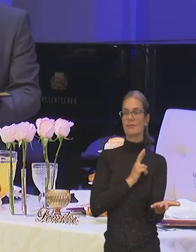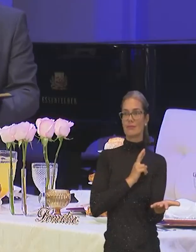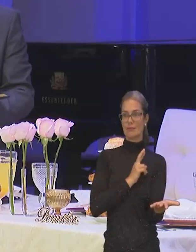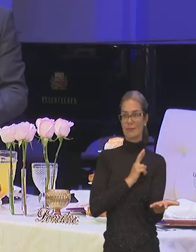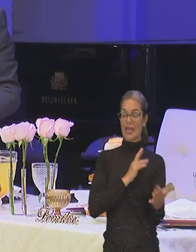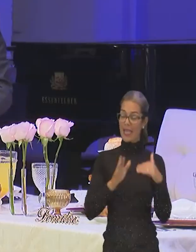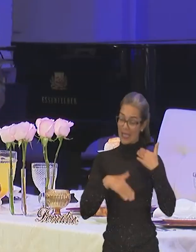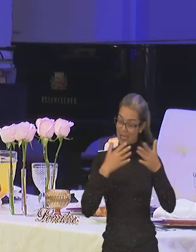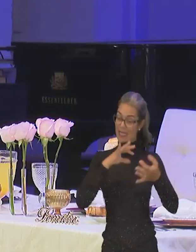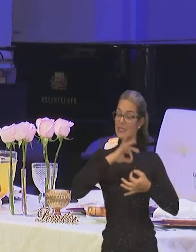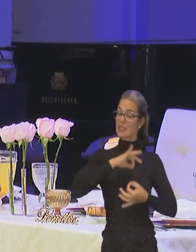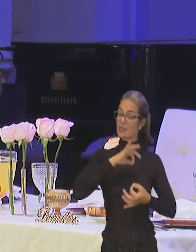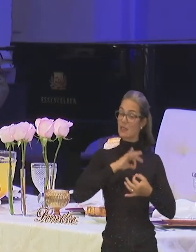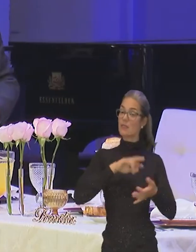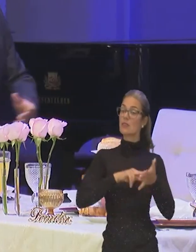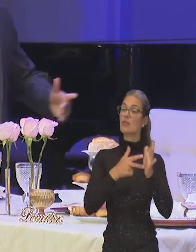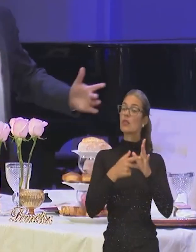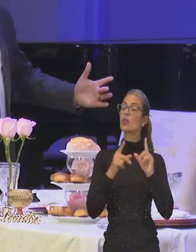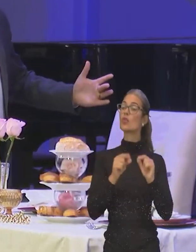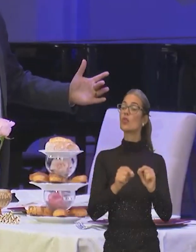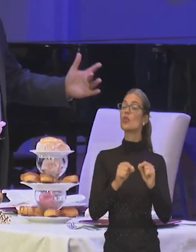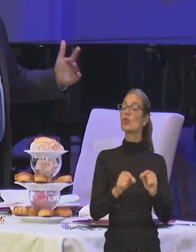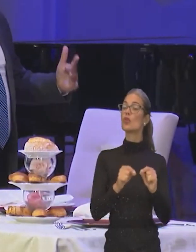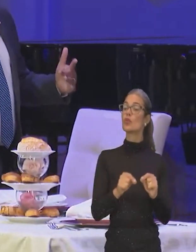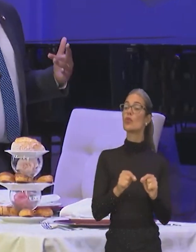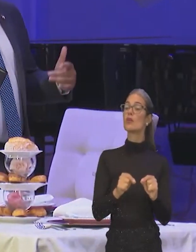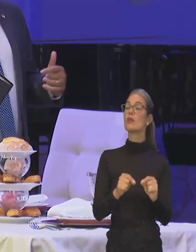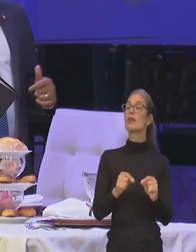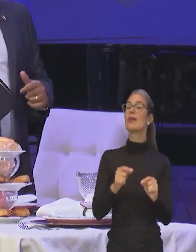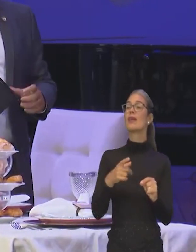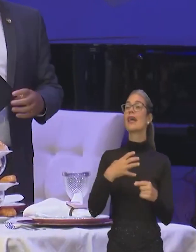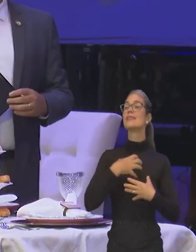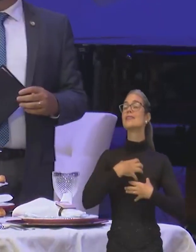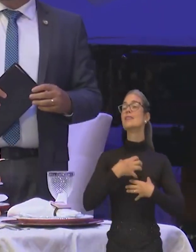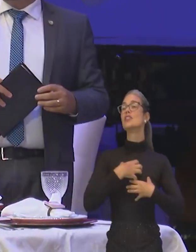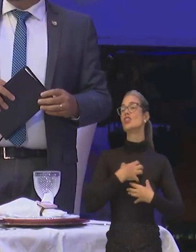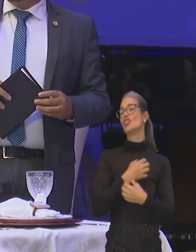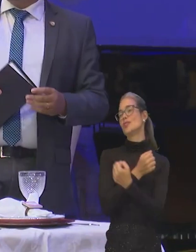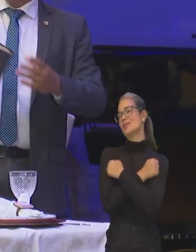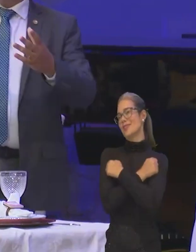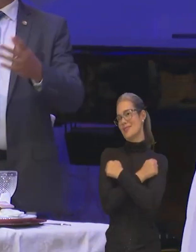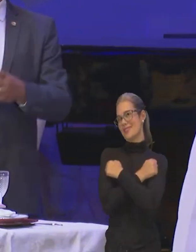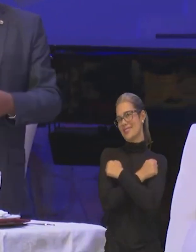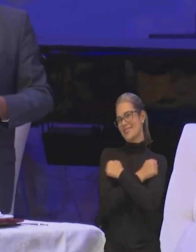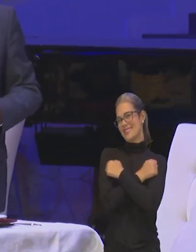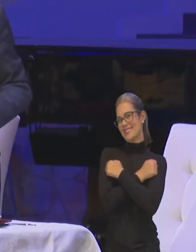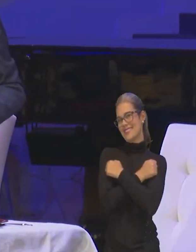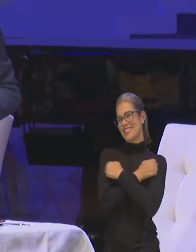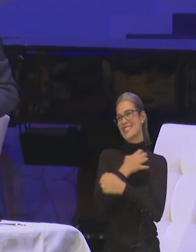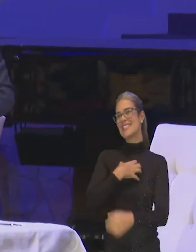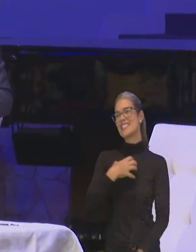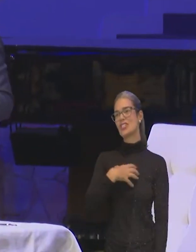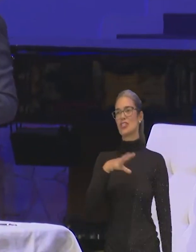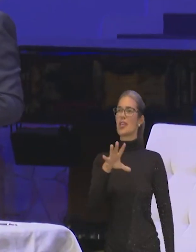Crescer espiritualmente tem a ver com ser abraçado, se sentir amado.